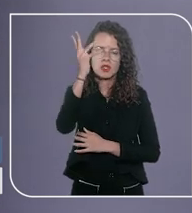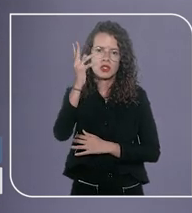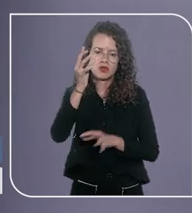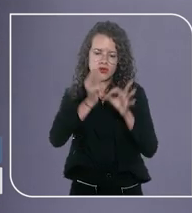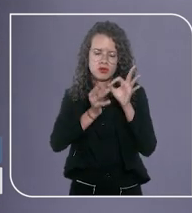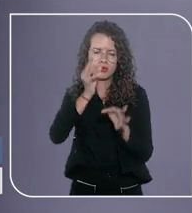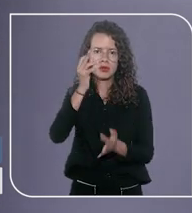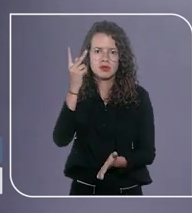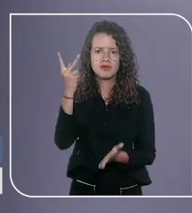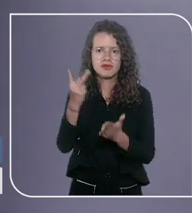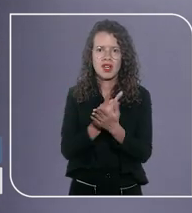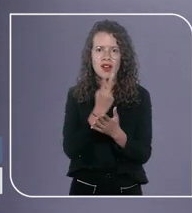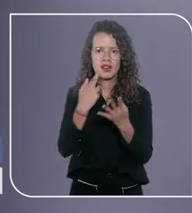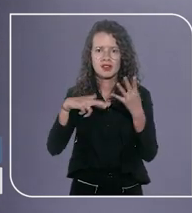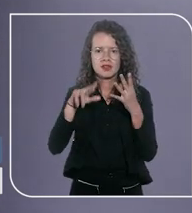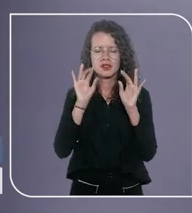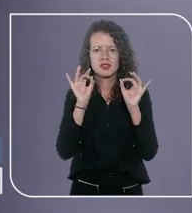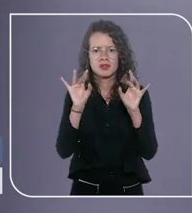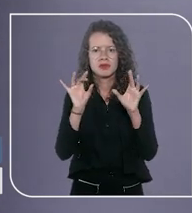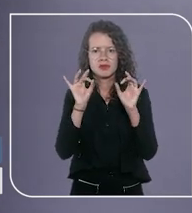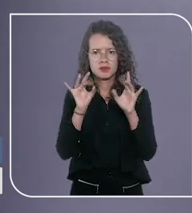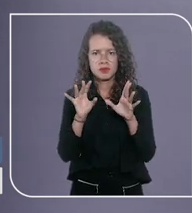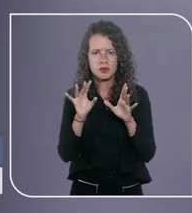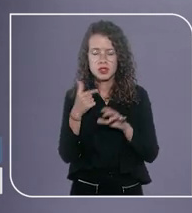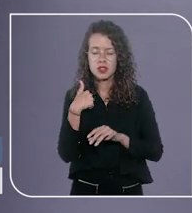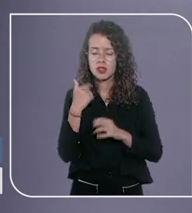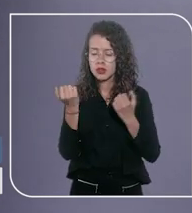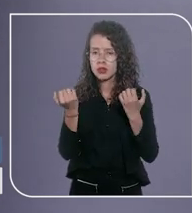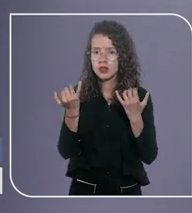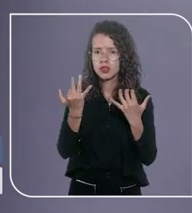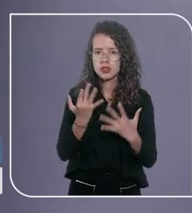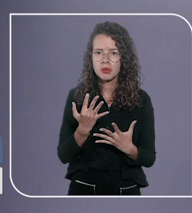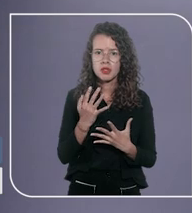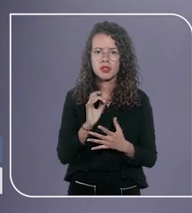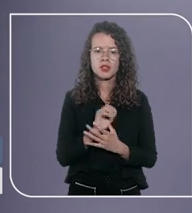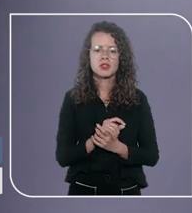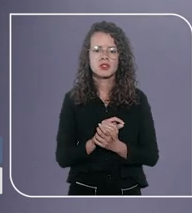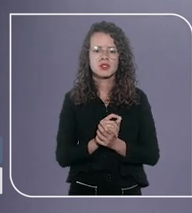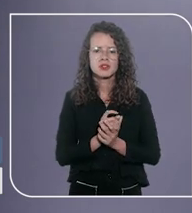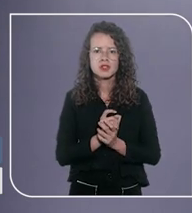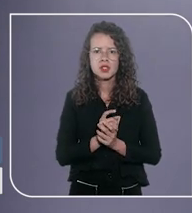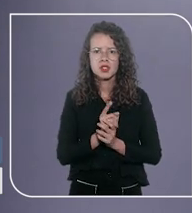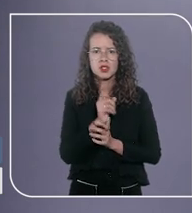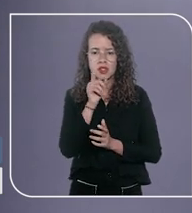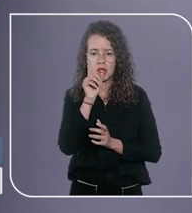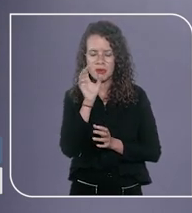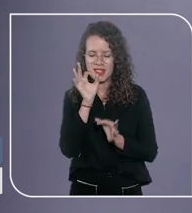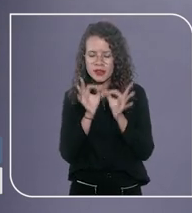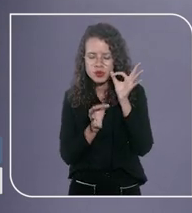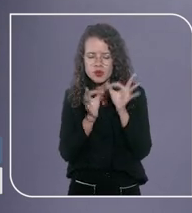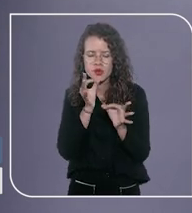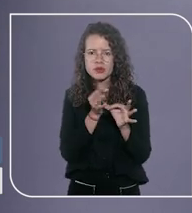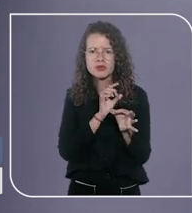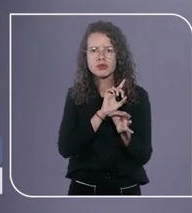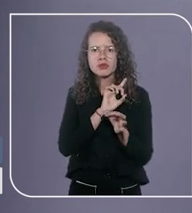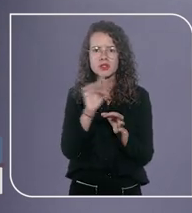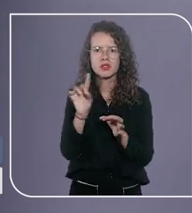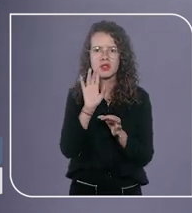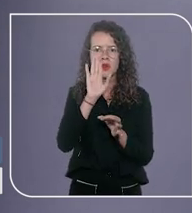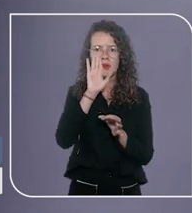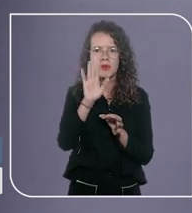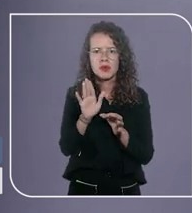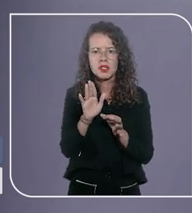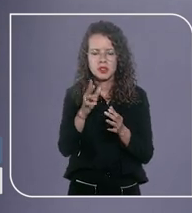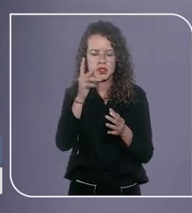julgamento do recurso especial. E aqui eu me refiro não ao procedimento em si, mas a erro